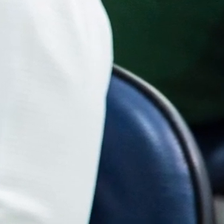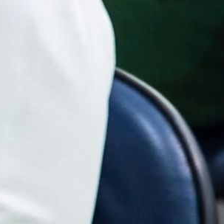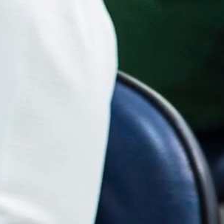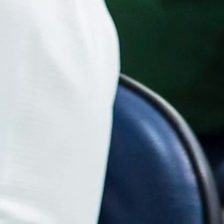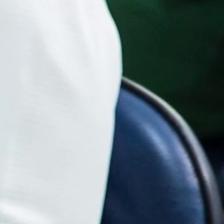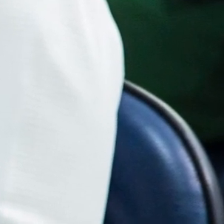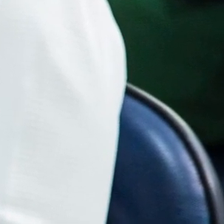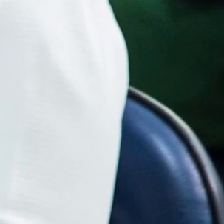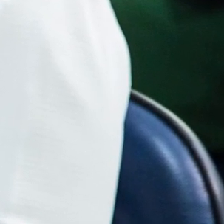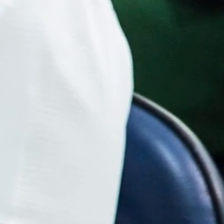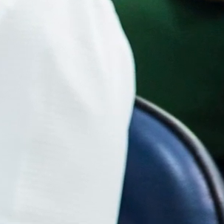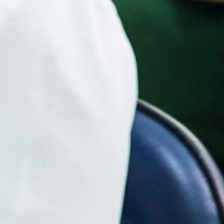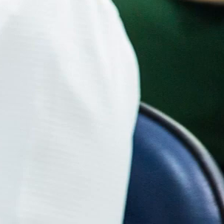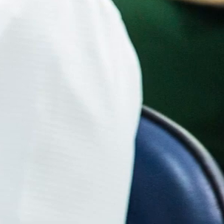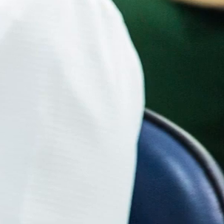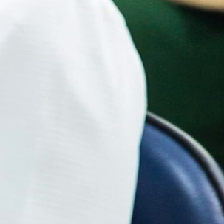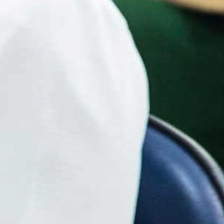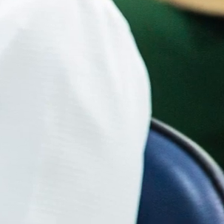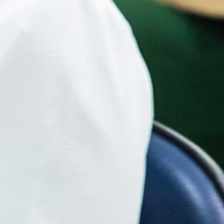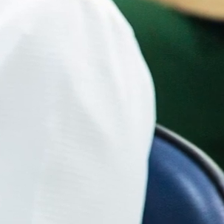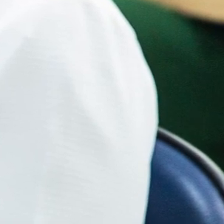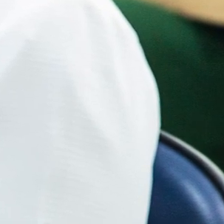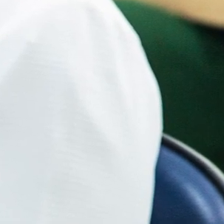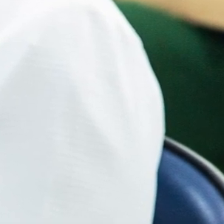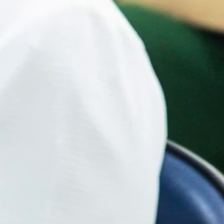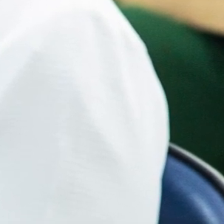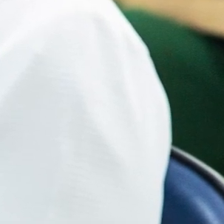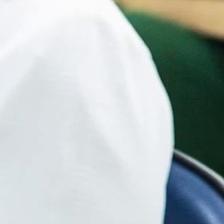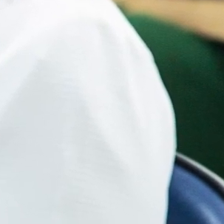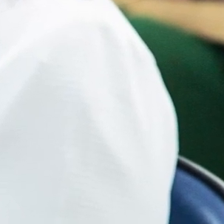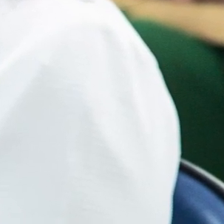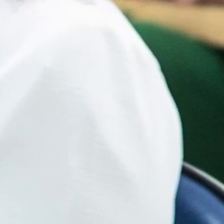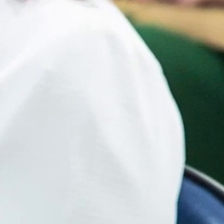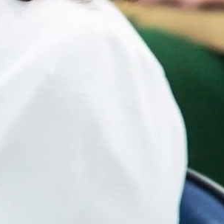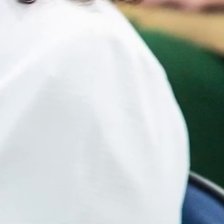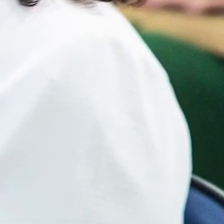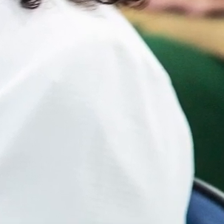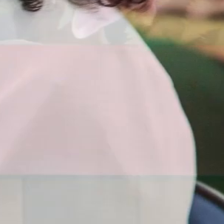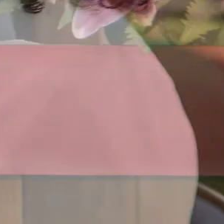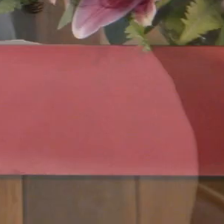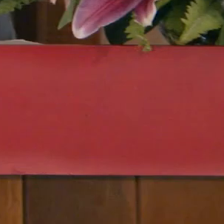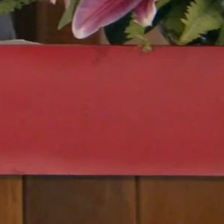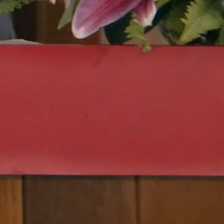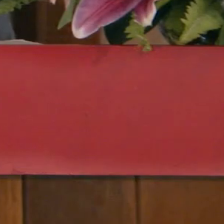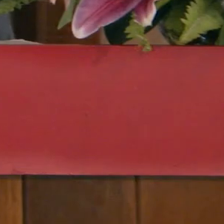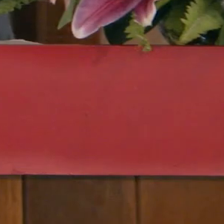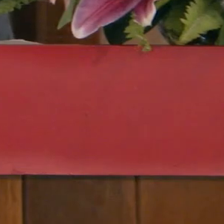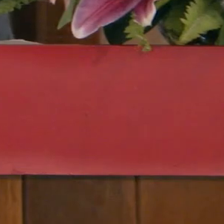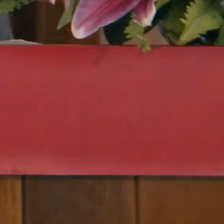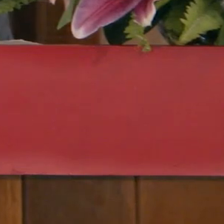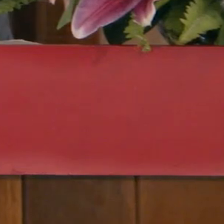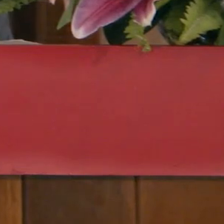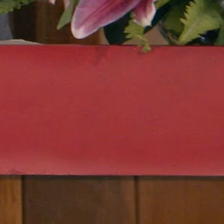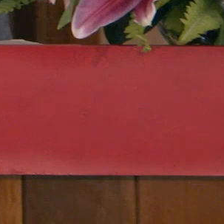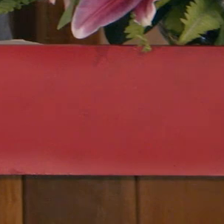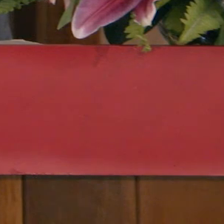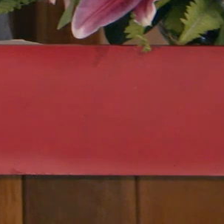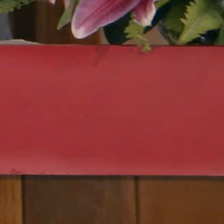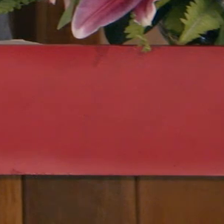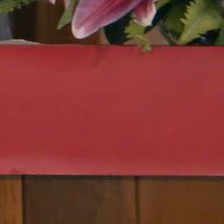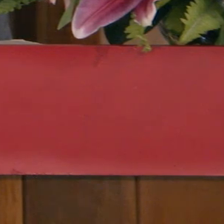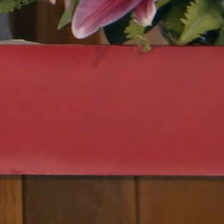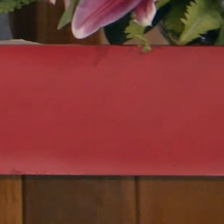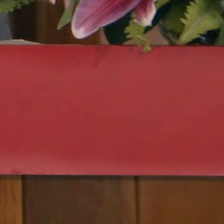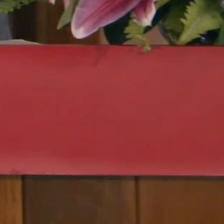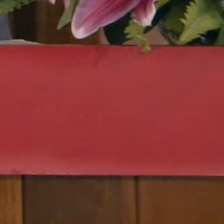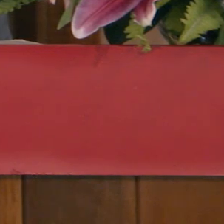que estava ali representando o governo do estado, uma vez que o governador está em viagem e ela, nesse momento, está